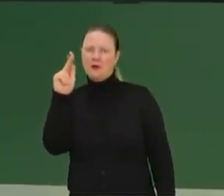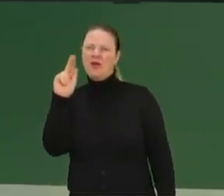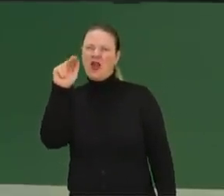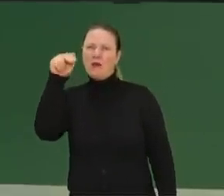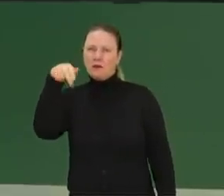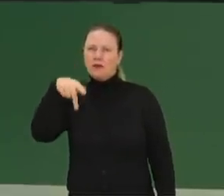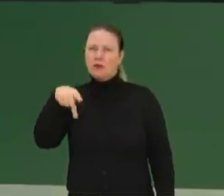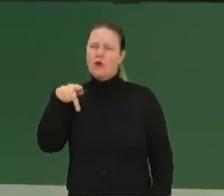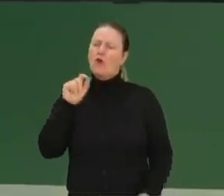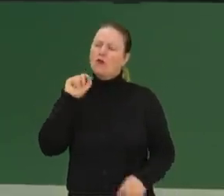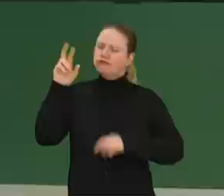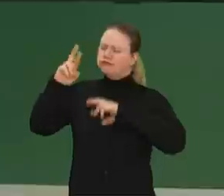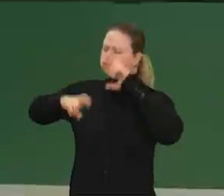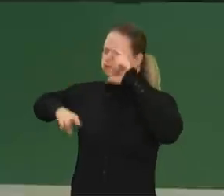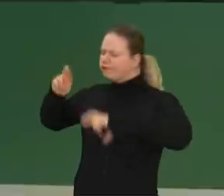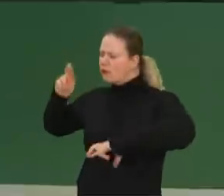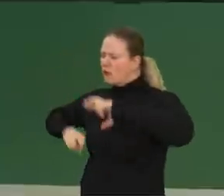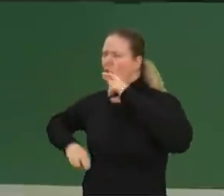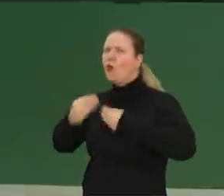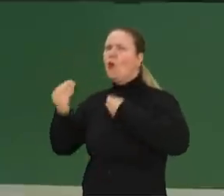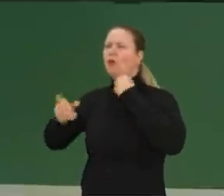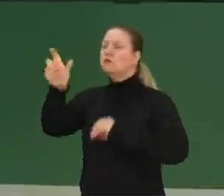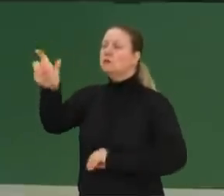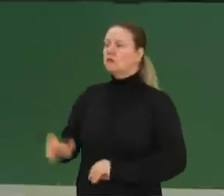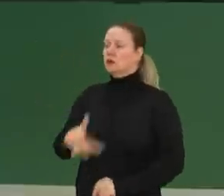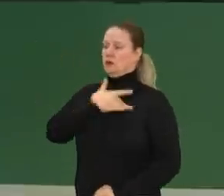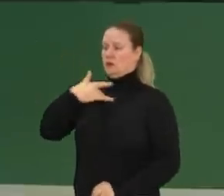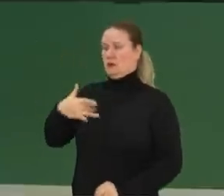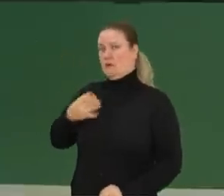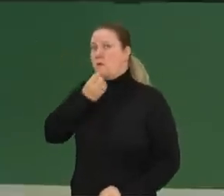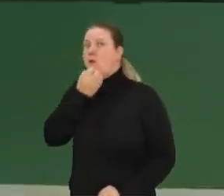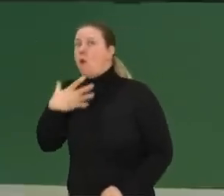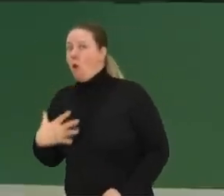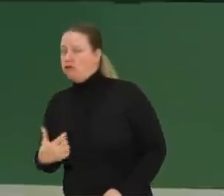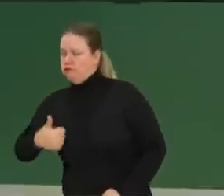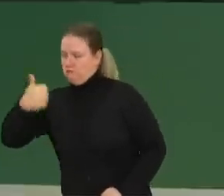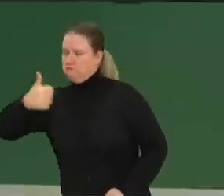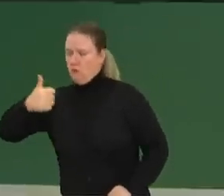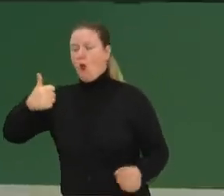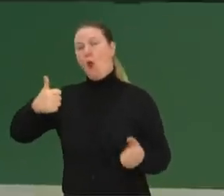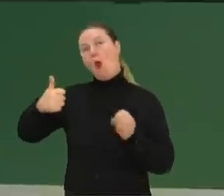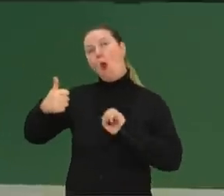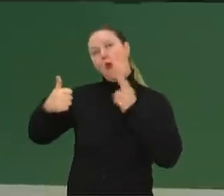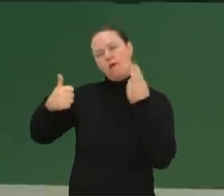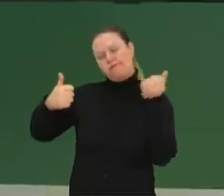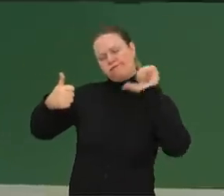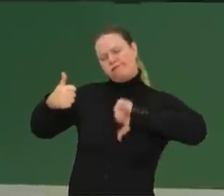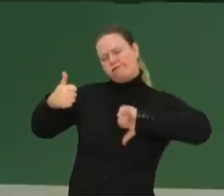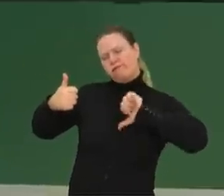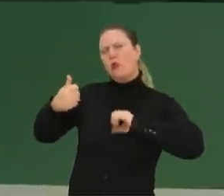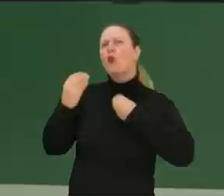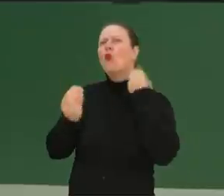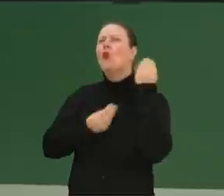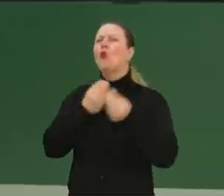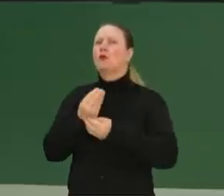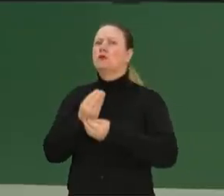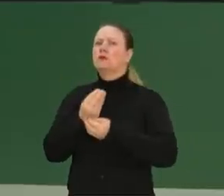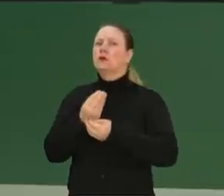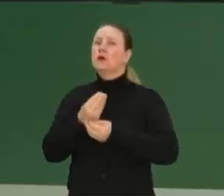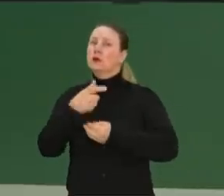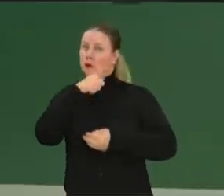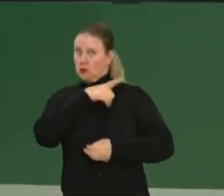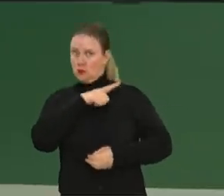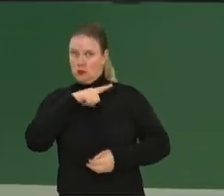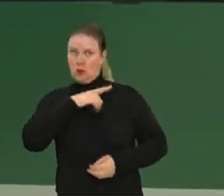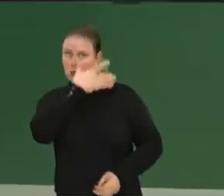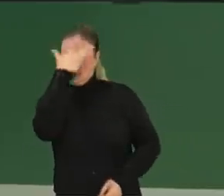noção de como está a saúde dela, tá? Então, muitas pessoas que não têm nenhum tipo de problema de saúde costumam ir ao médico uma